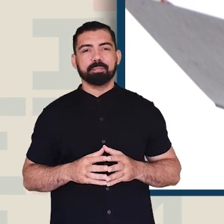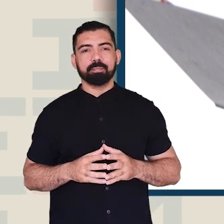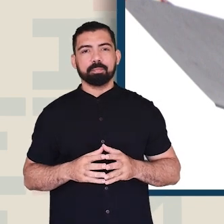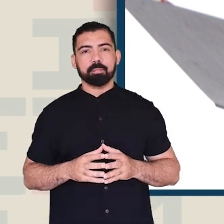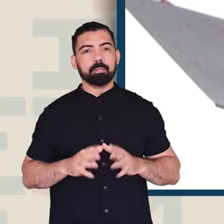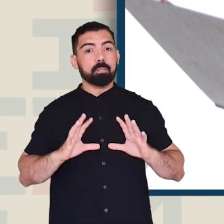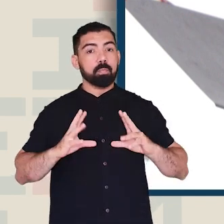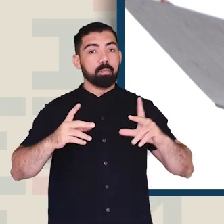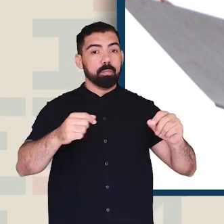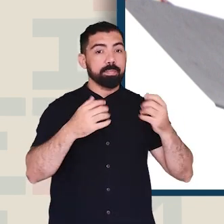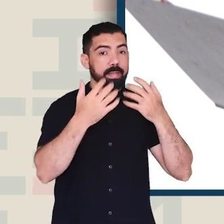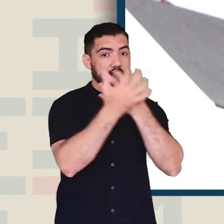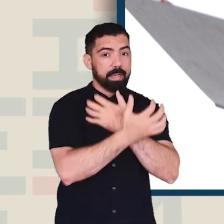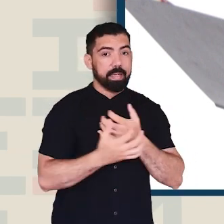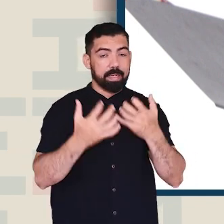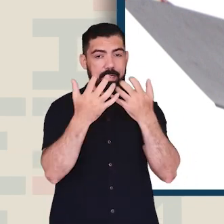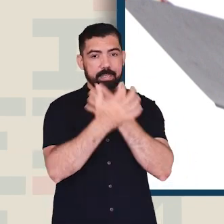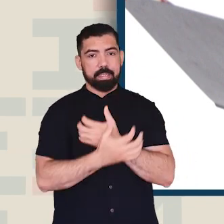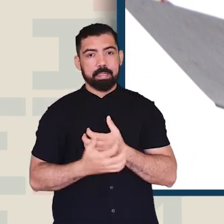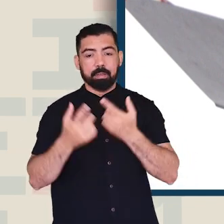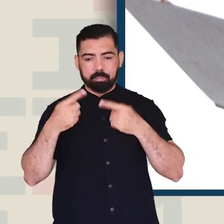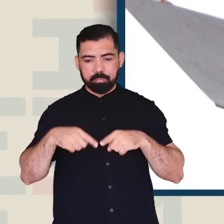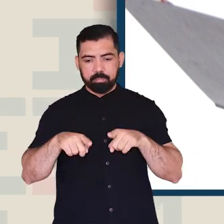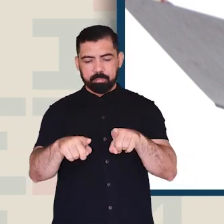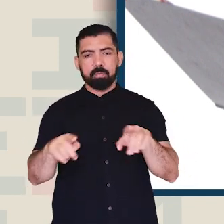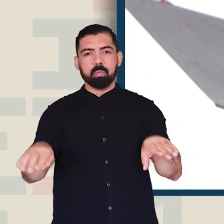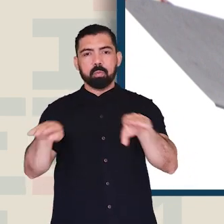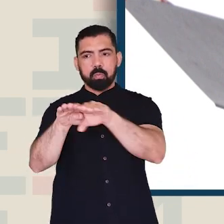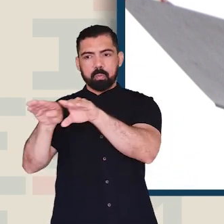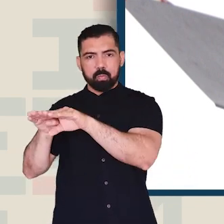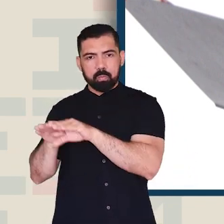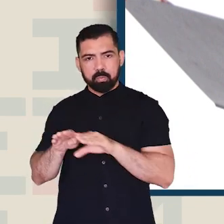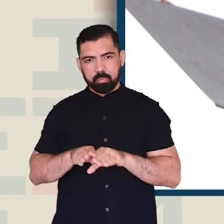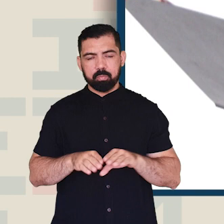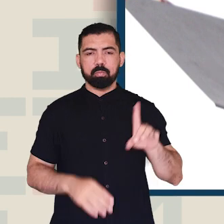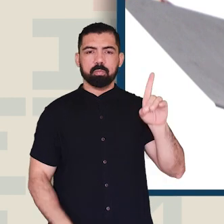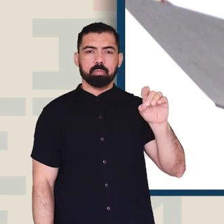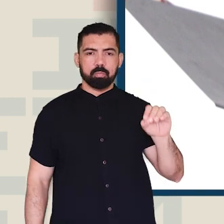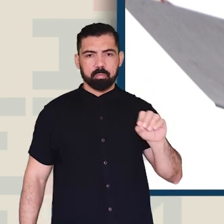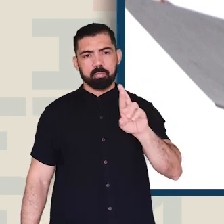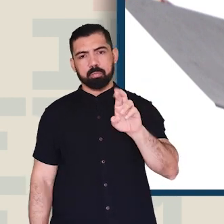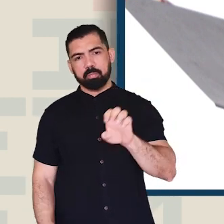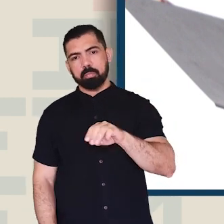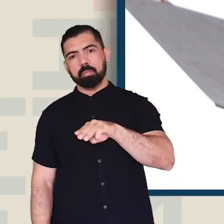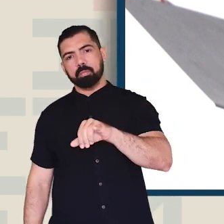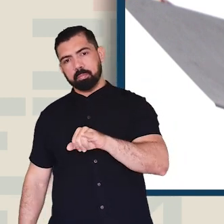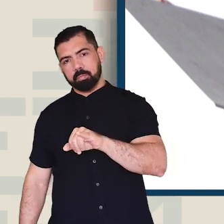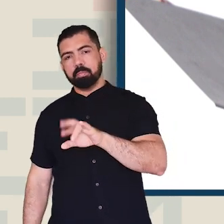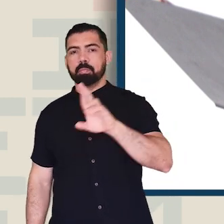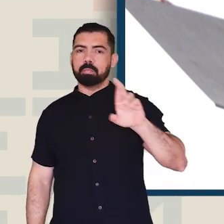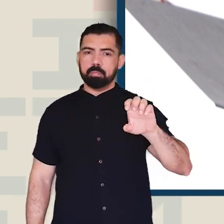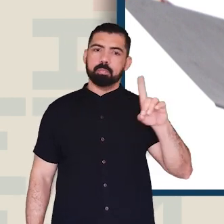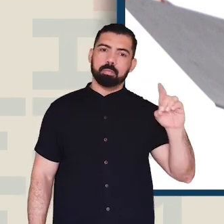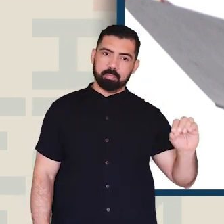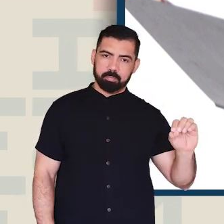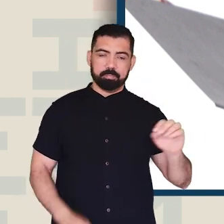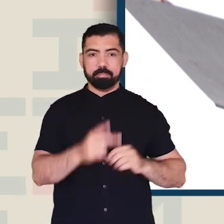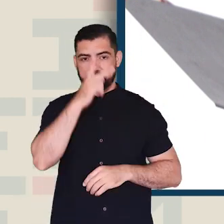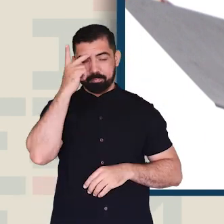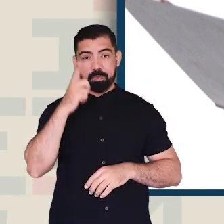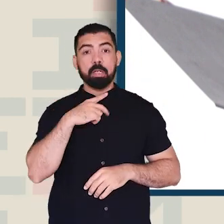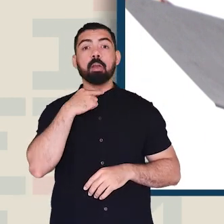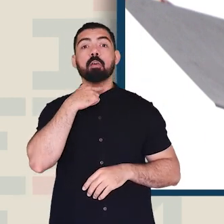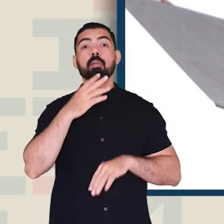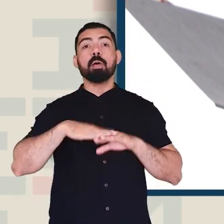todo mundo cantava em uníssono, vários monges cantando Dó, Dó, Dó, Dó, Dó, né? E aí quem tinha a voz